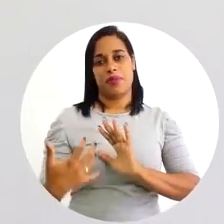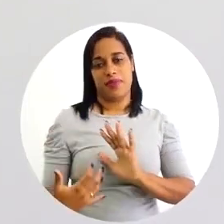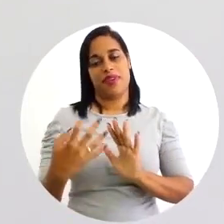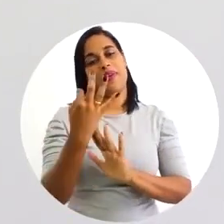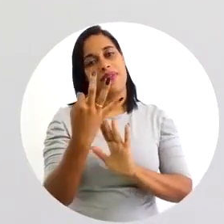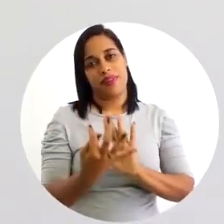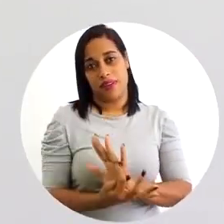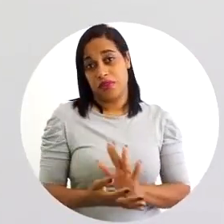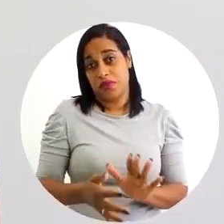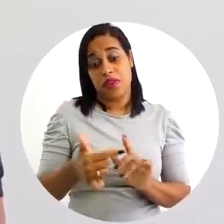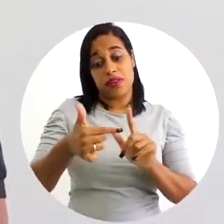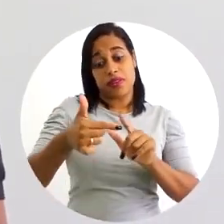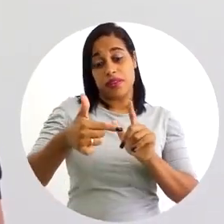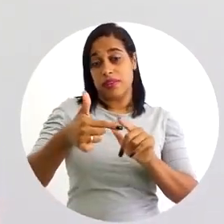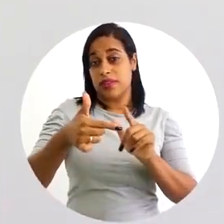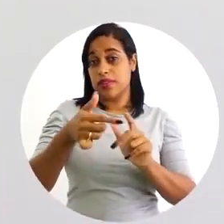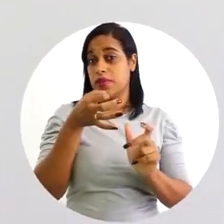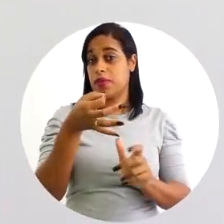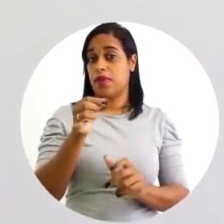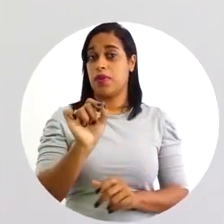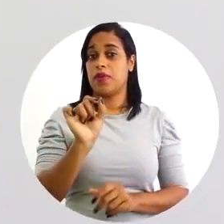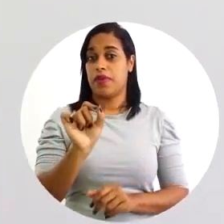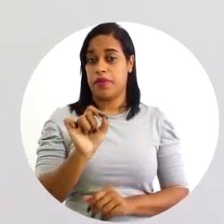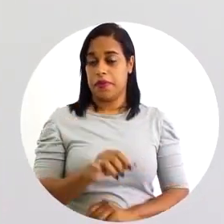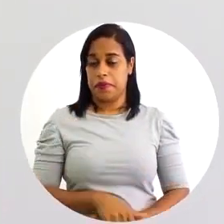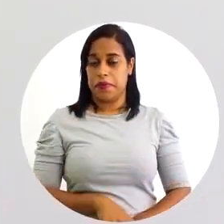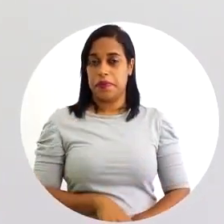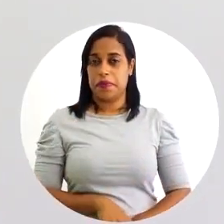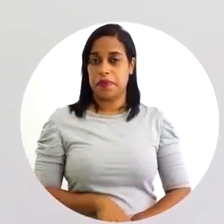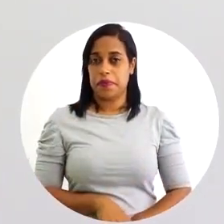texto. Segunda dica é você olhar